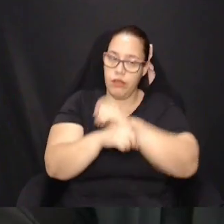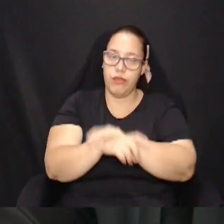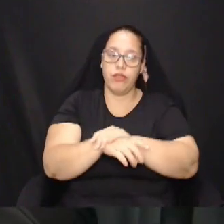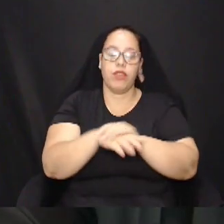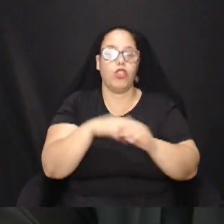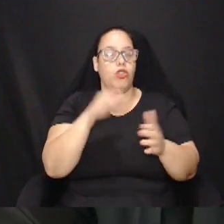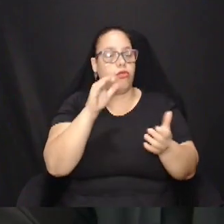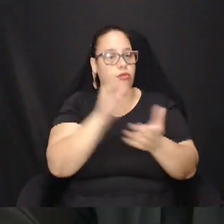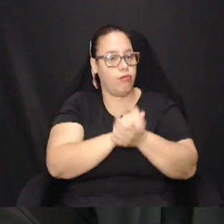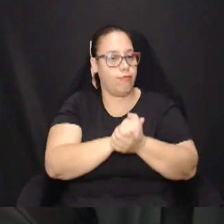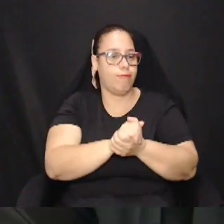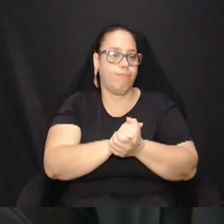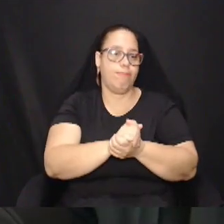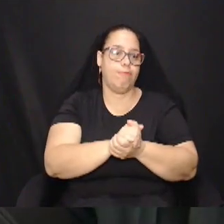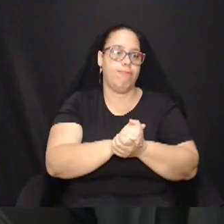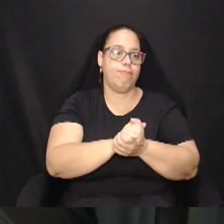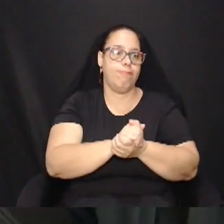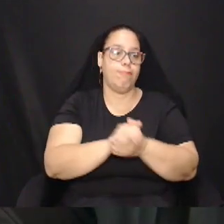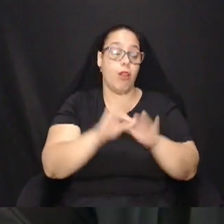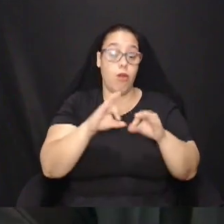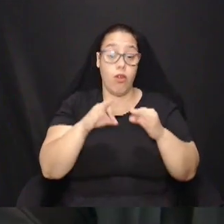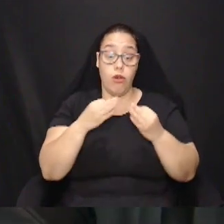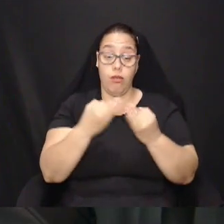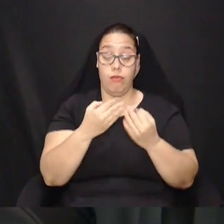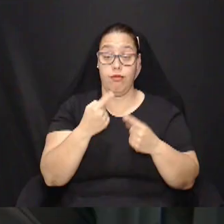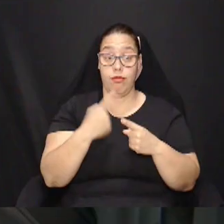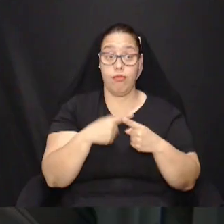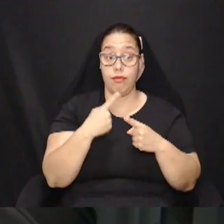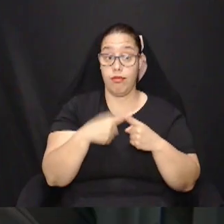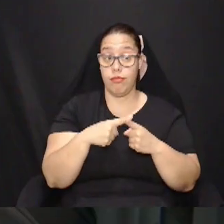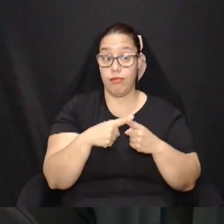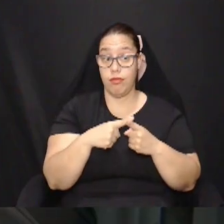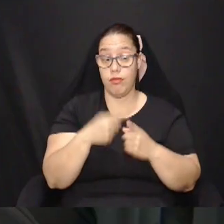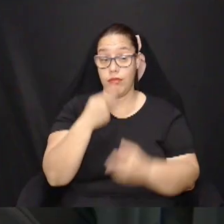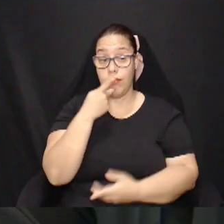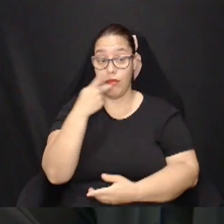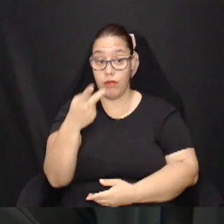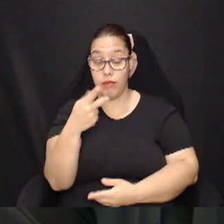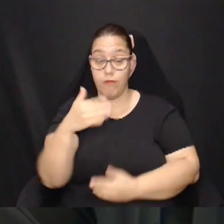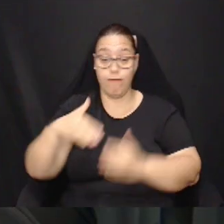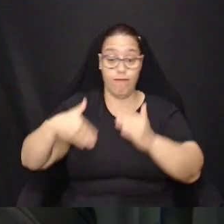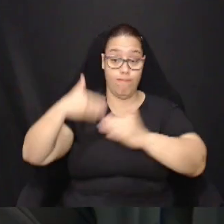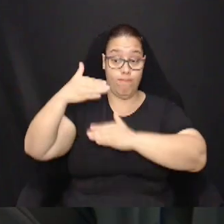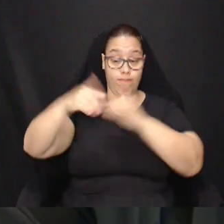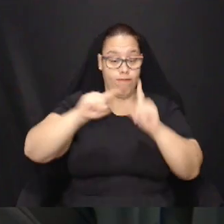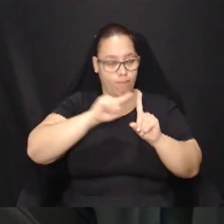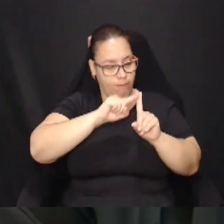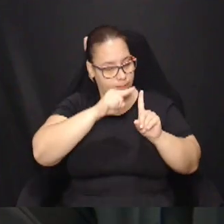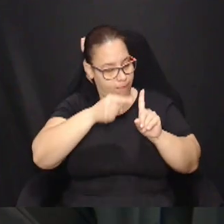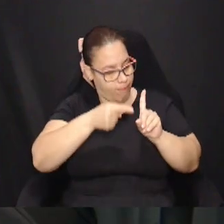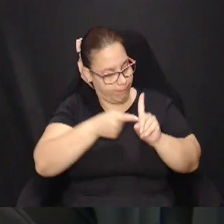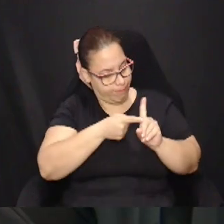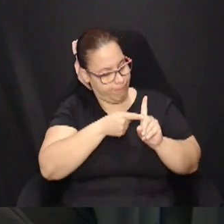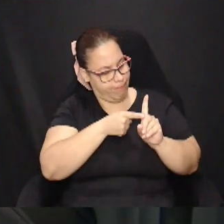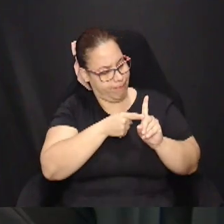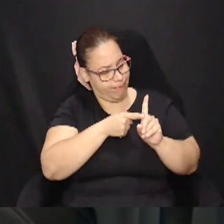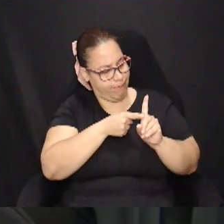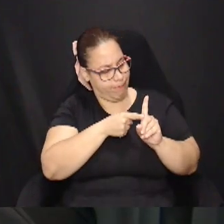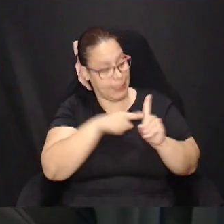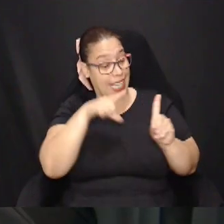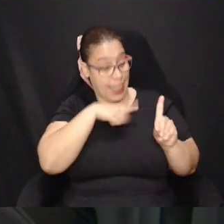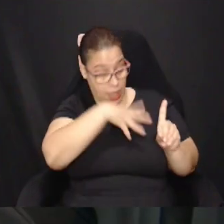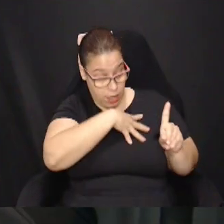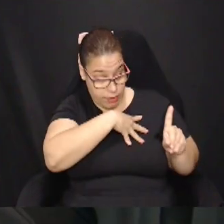núcleo familiar mais extenso, porque quando a gente fala sobre um processo de uma gestação, de uma gravidez, de ter filhos, a gente está dizendo